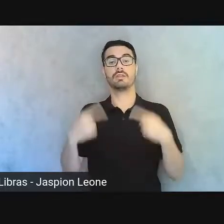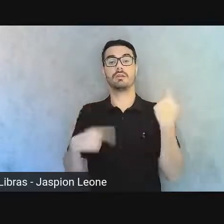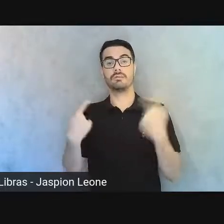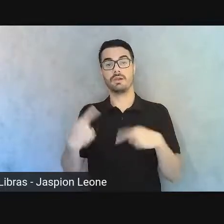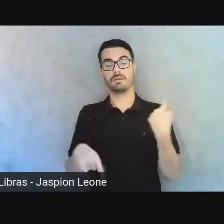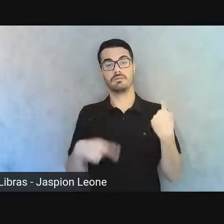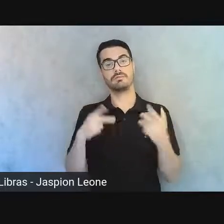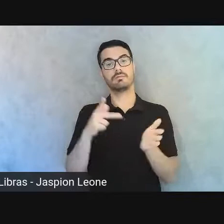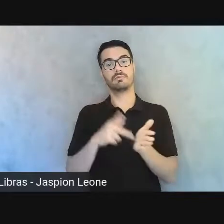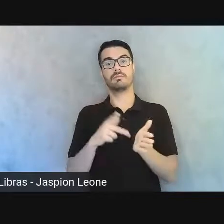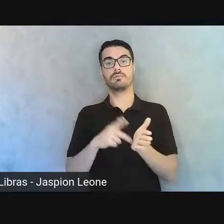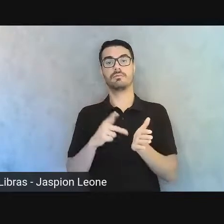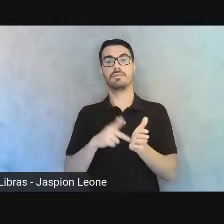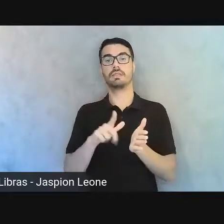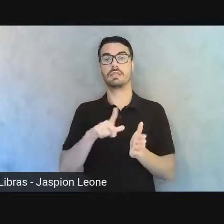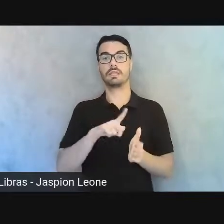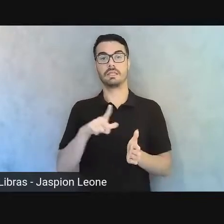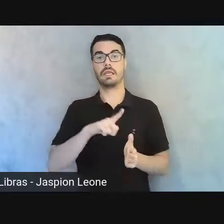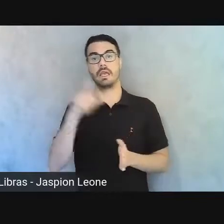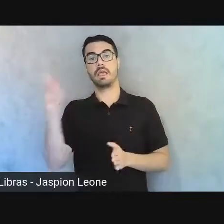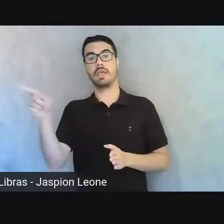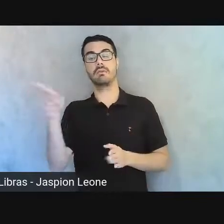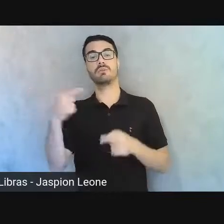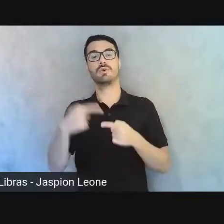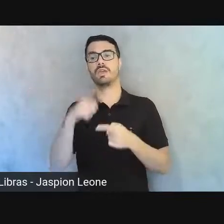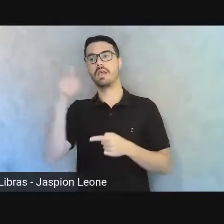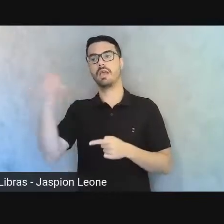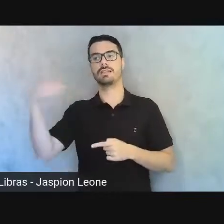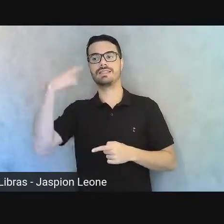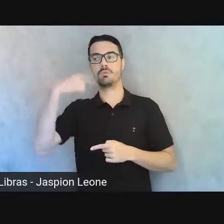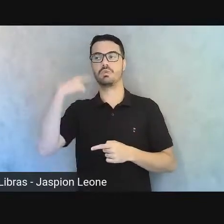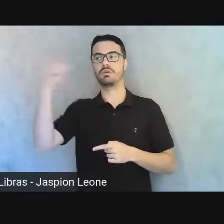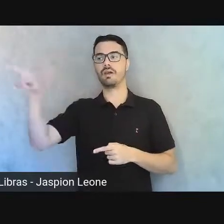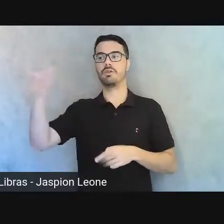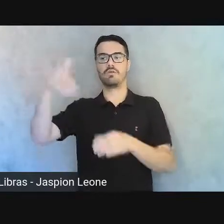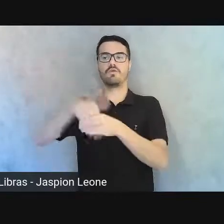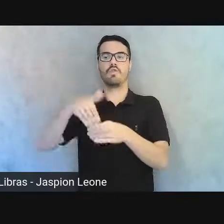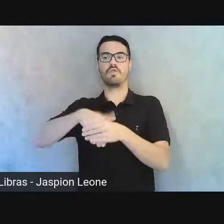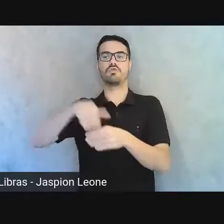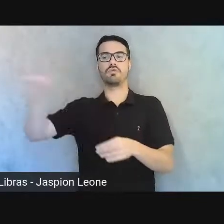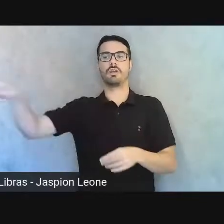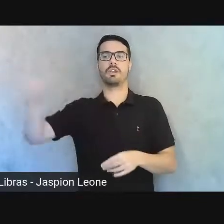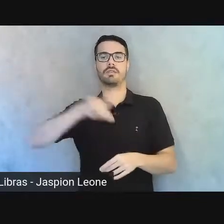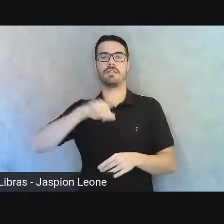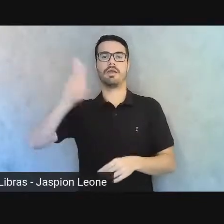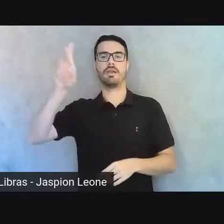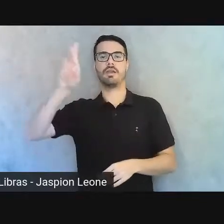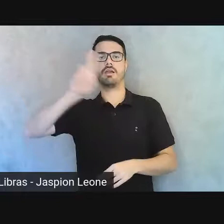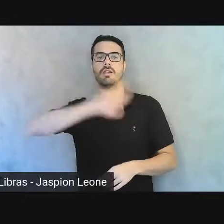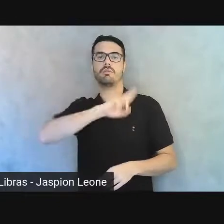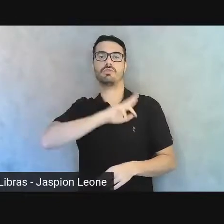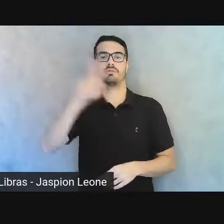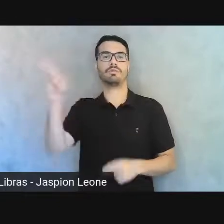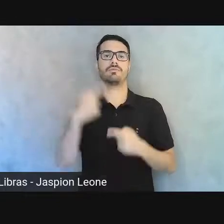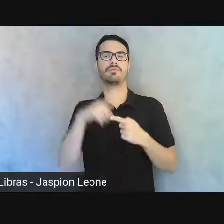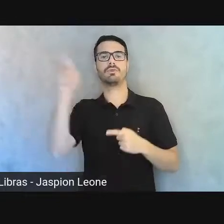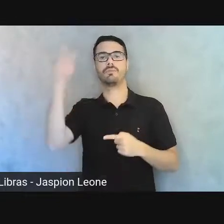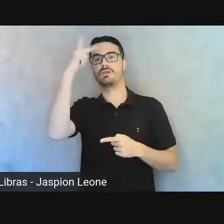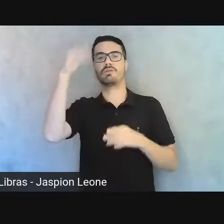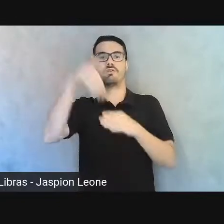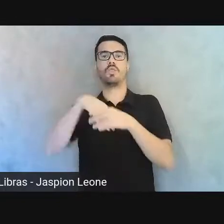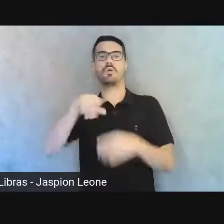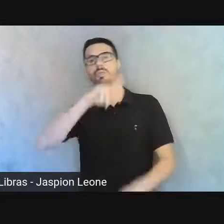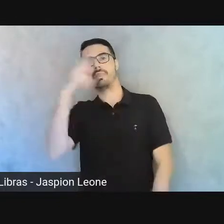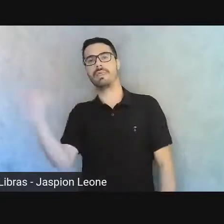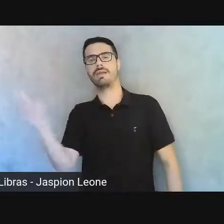fato quem tem o mandato e o voto do cidadão para decidir no final das contas, mas tinha aquela angústia do faltava um